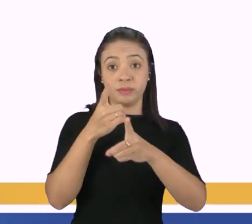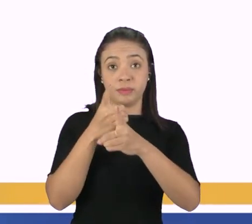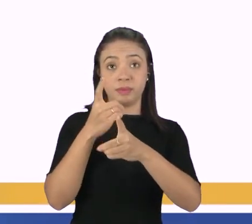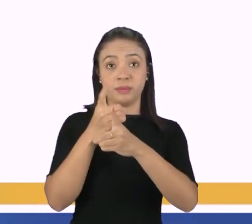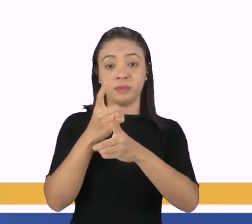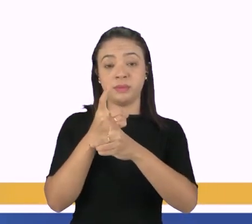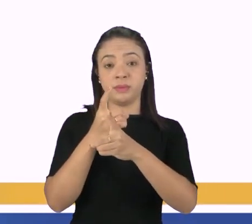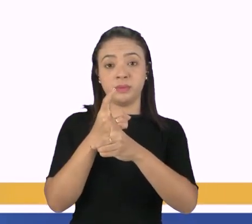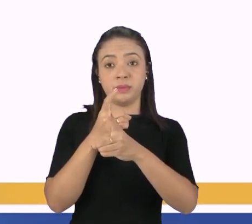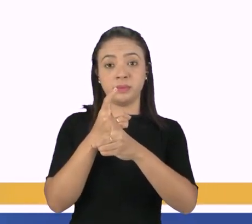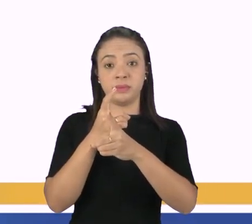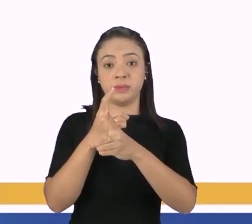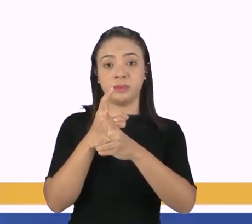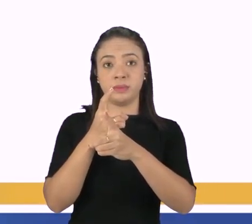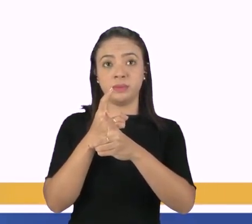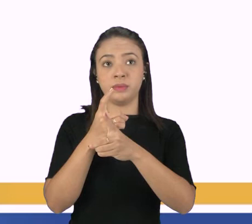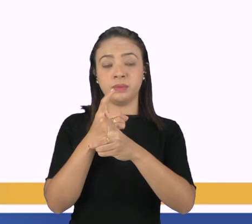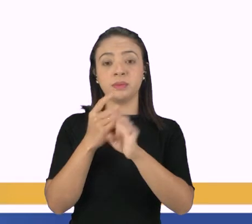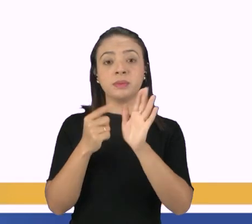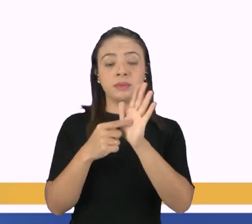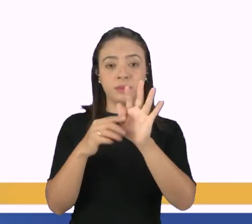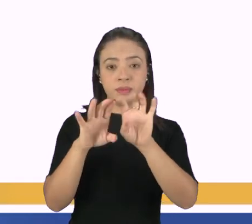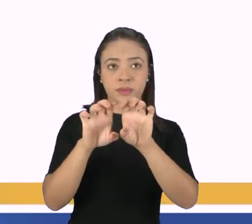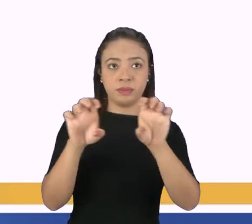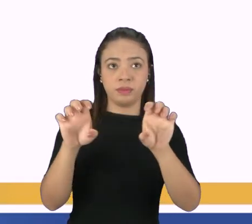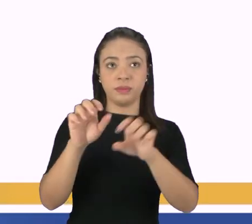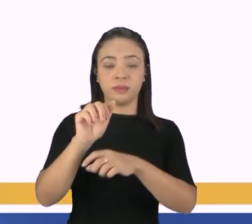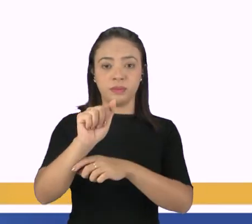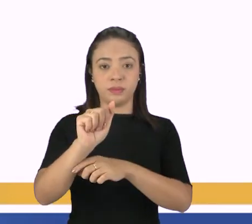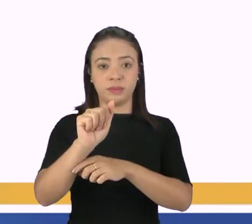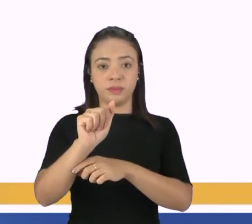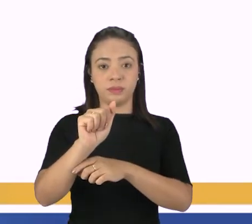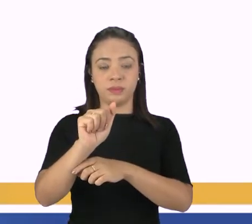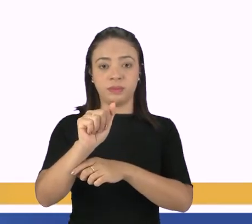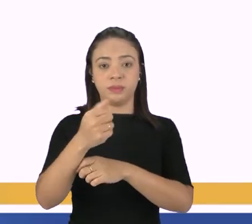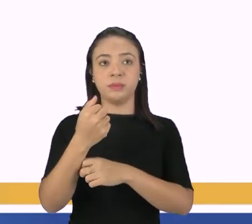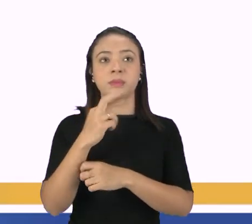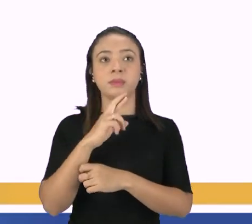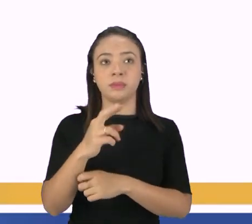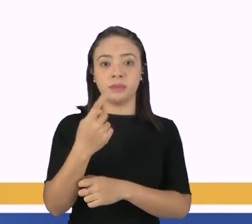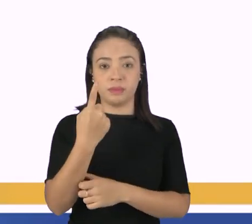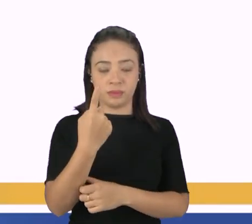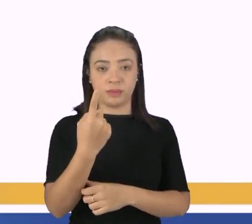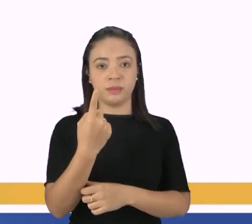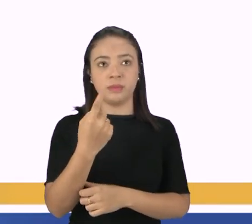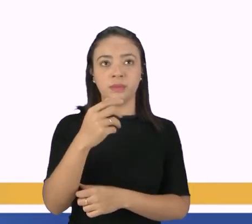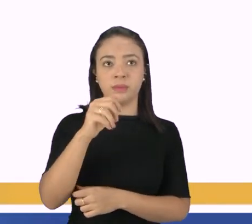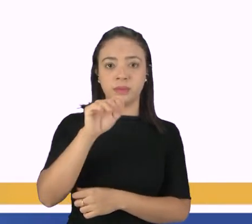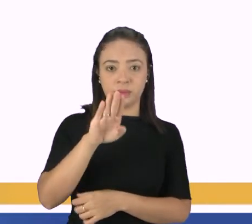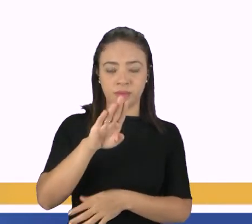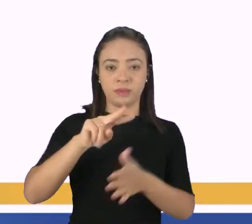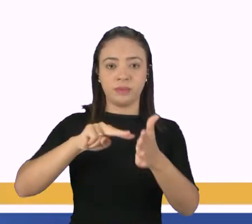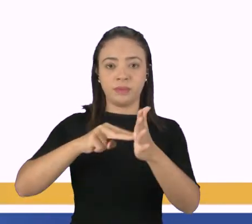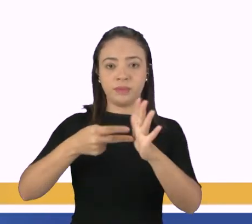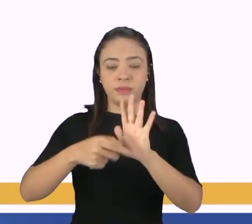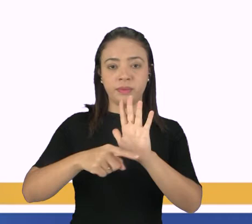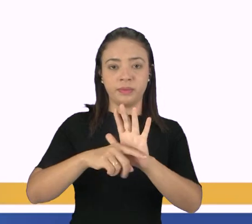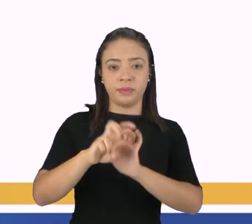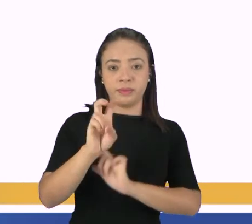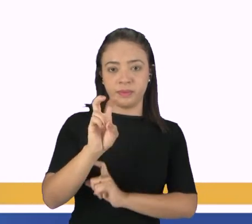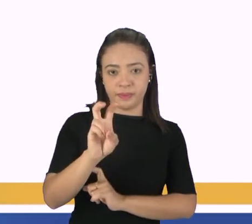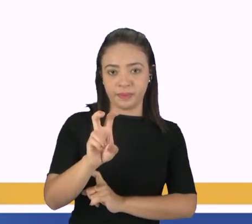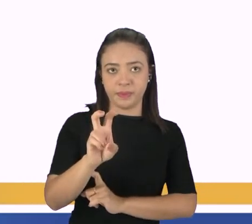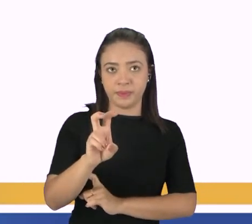os coeficientes, né, dessa equação. O a é igual a 1, que é quem acompanha o x², o b é menos 5, que é